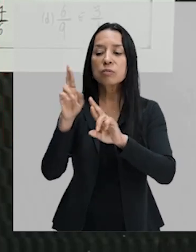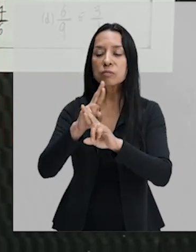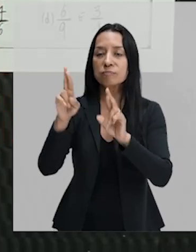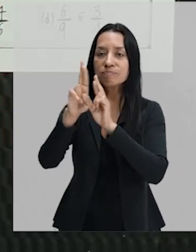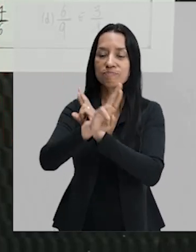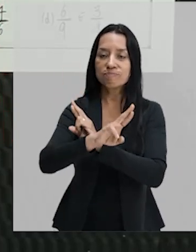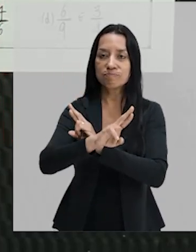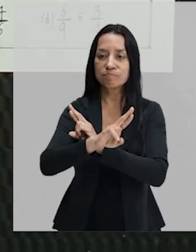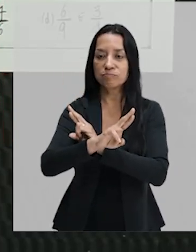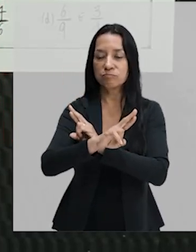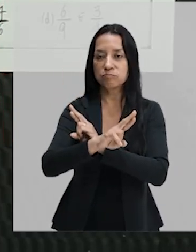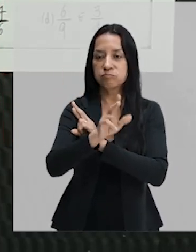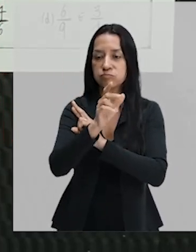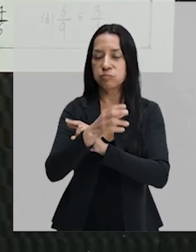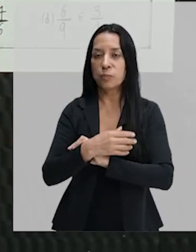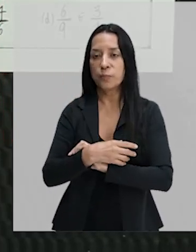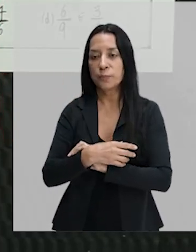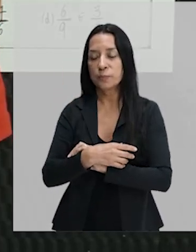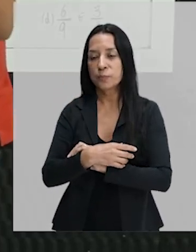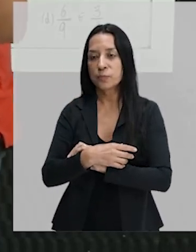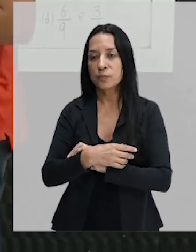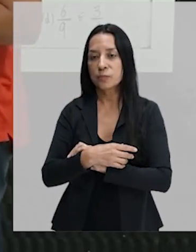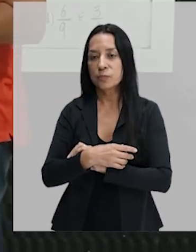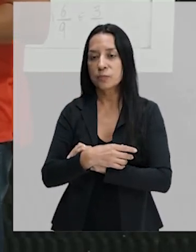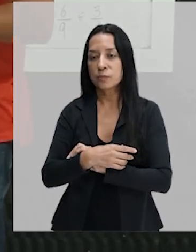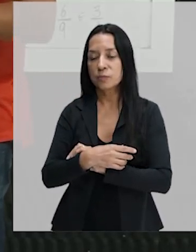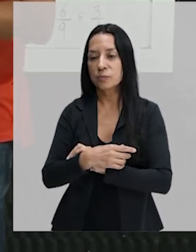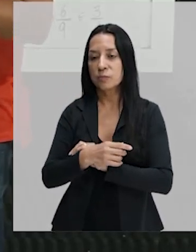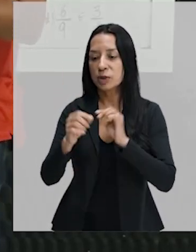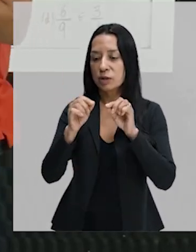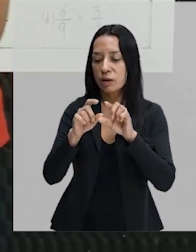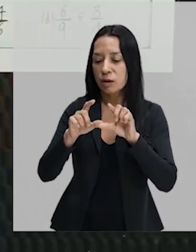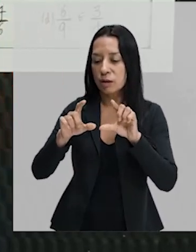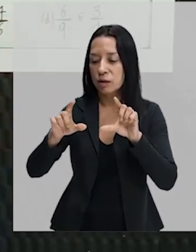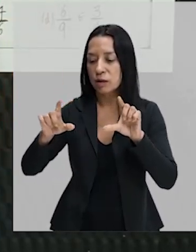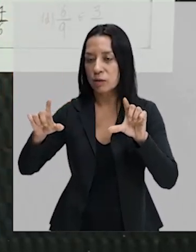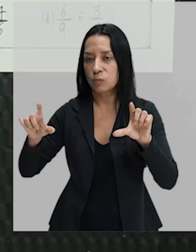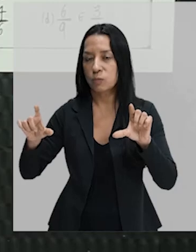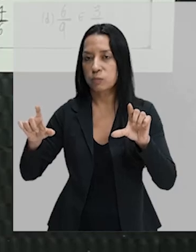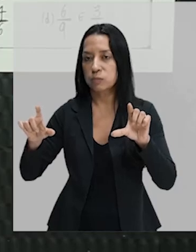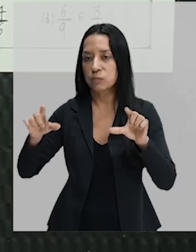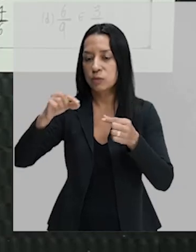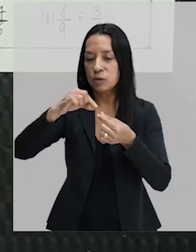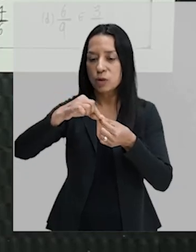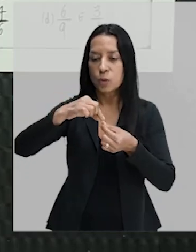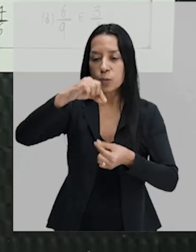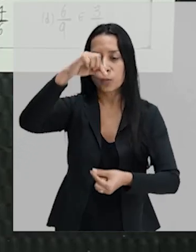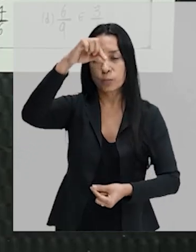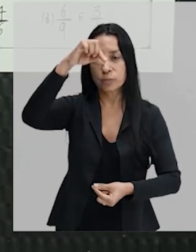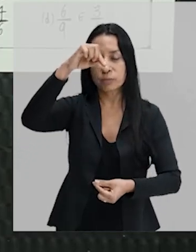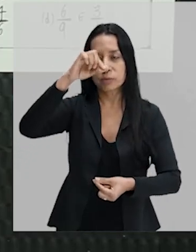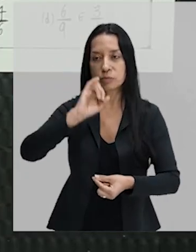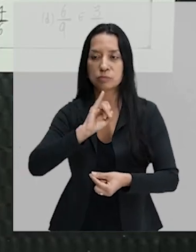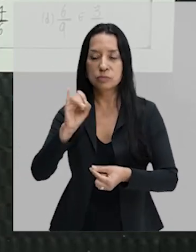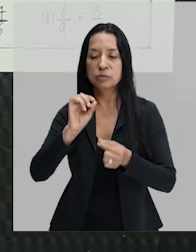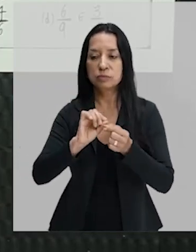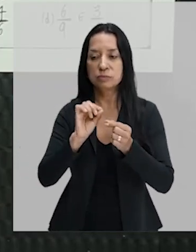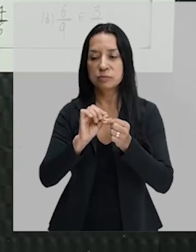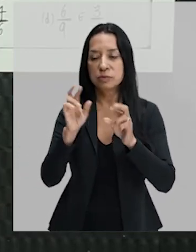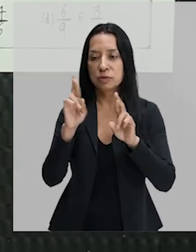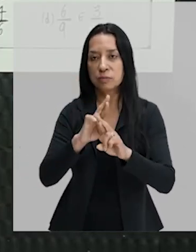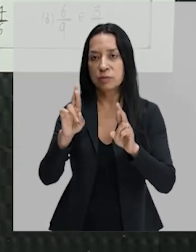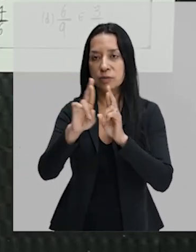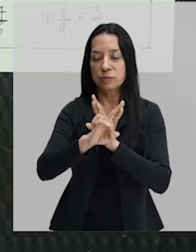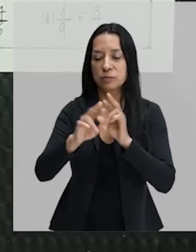relação entre a largura e o comprimento dessa foto. Tá? Se você fizer aqui uma relação entre